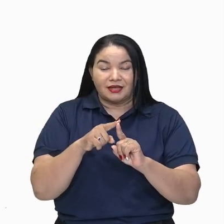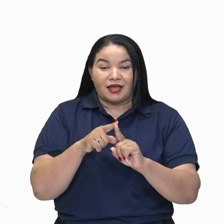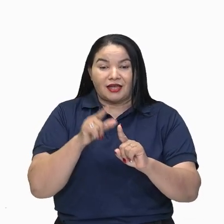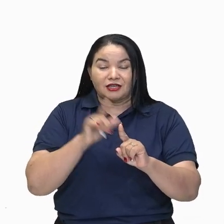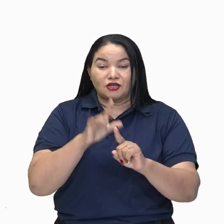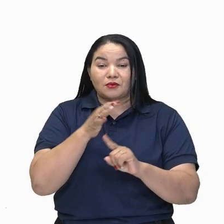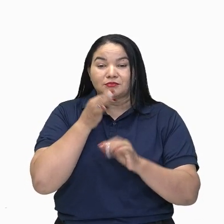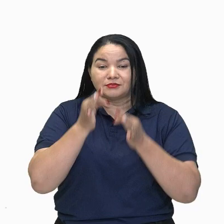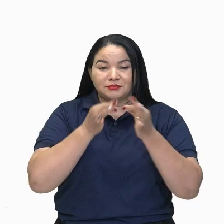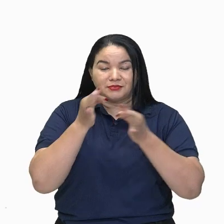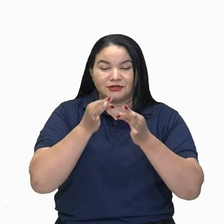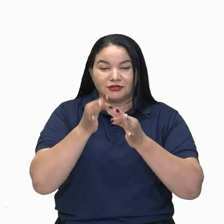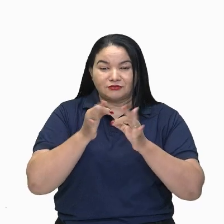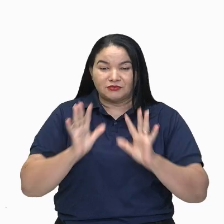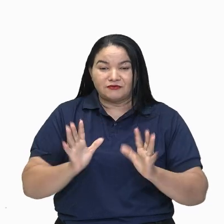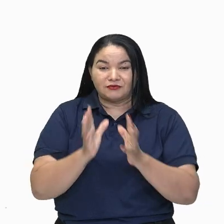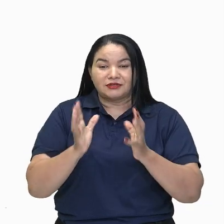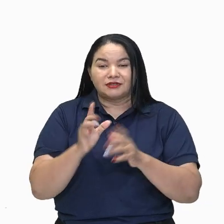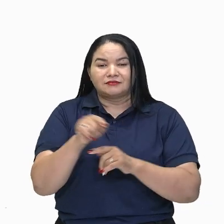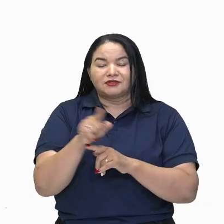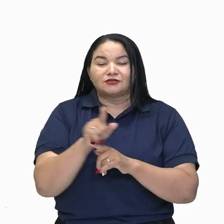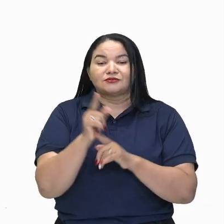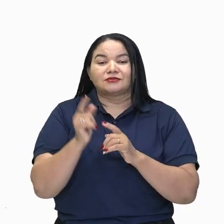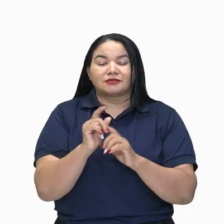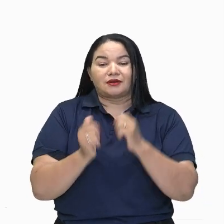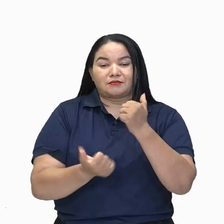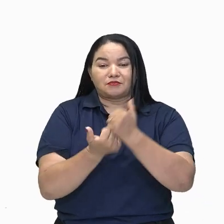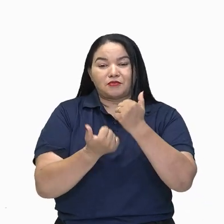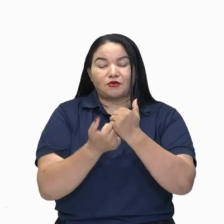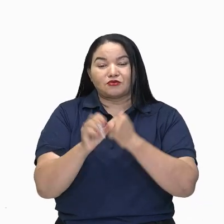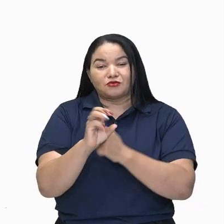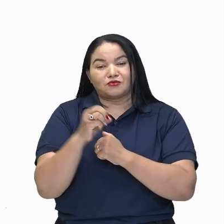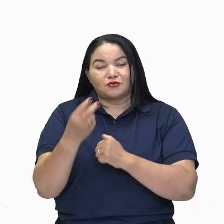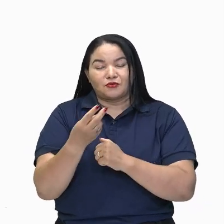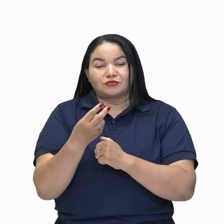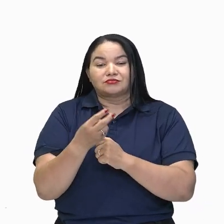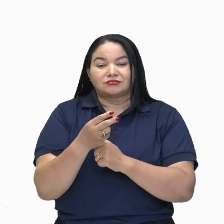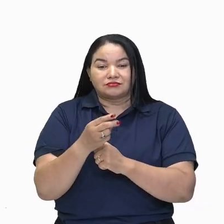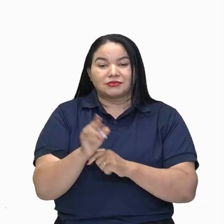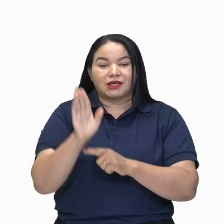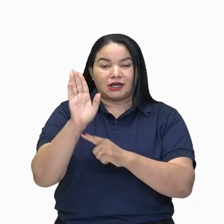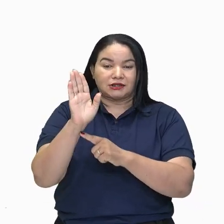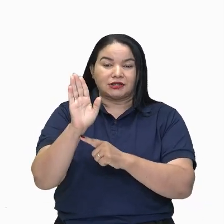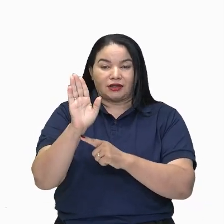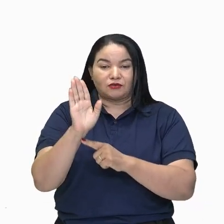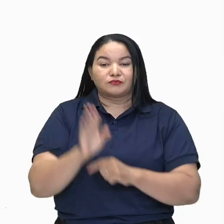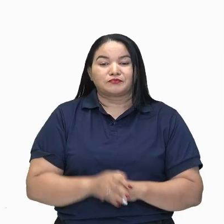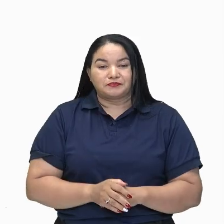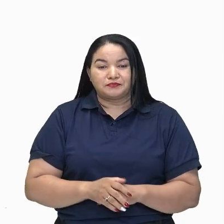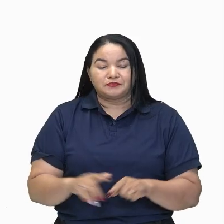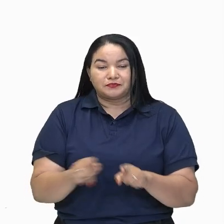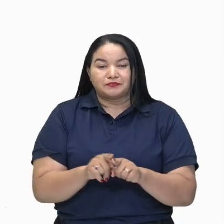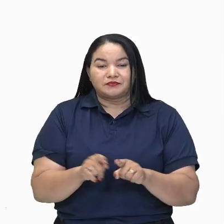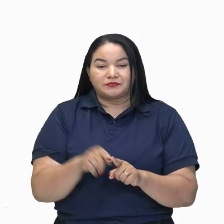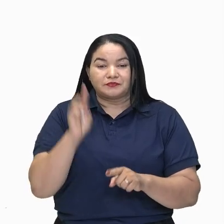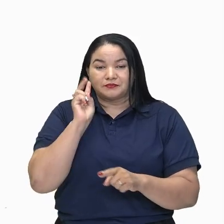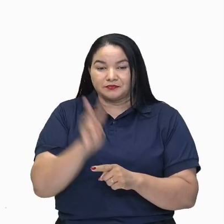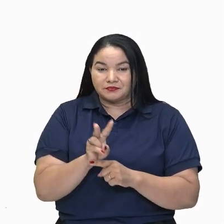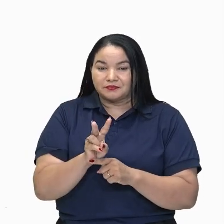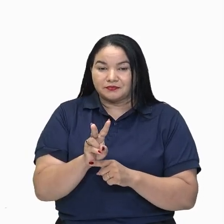ganhar apoio para uma causa ou candidato político. Então, observe aí